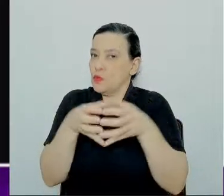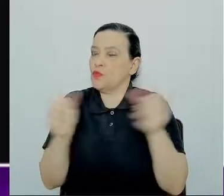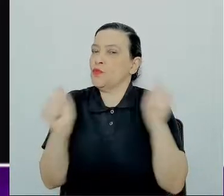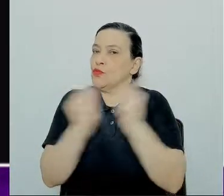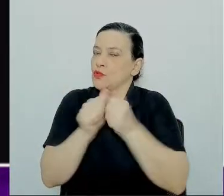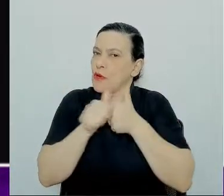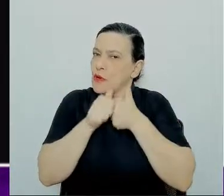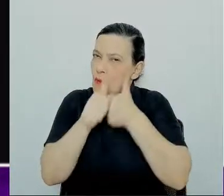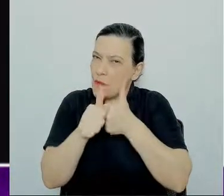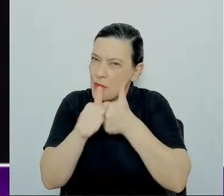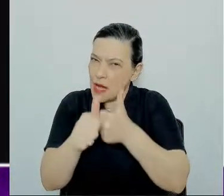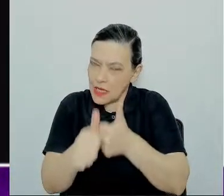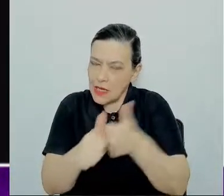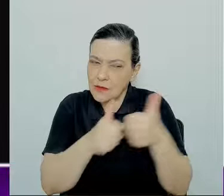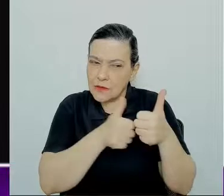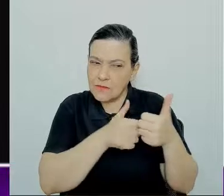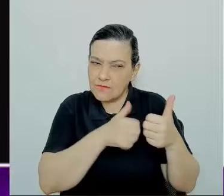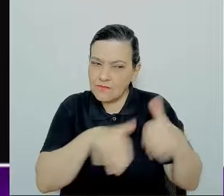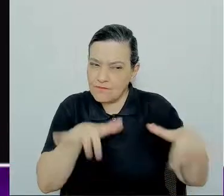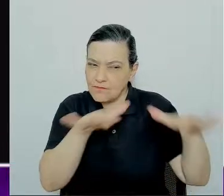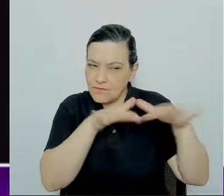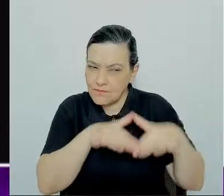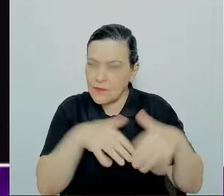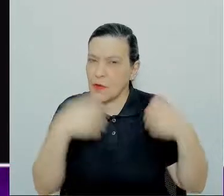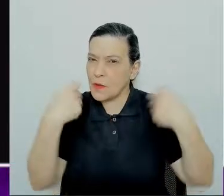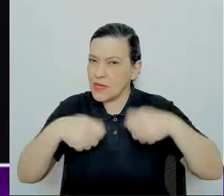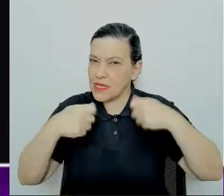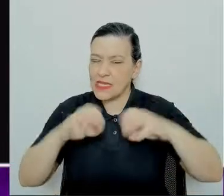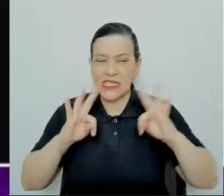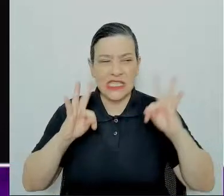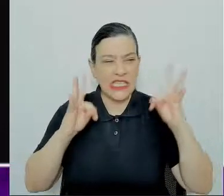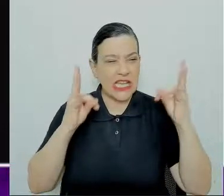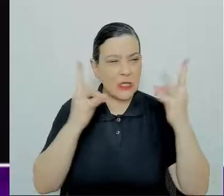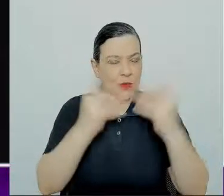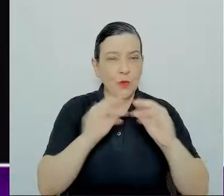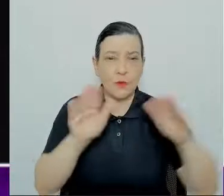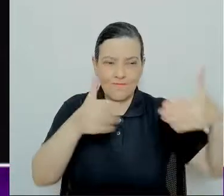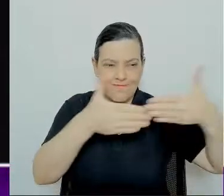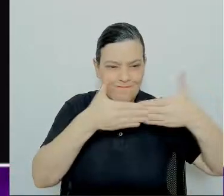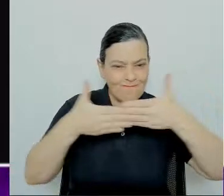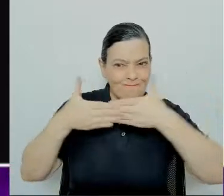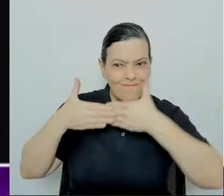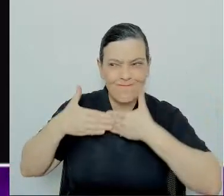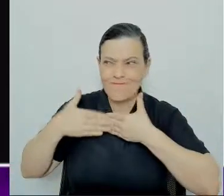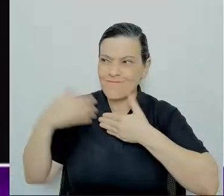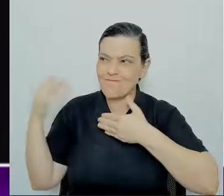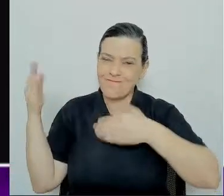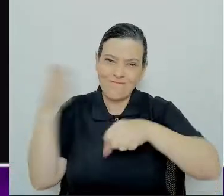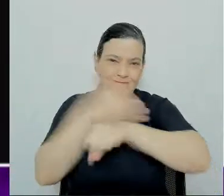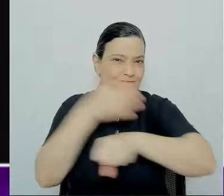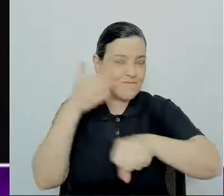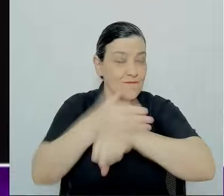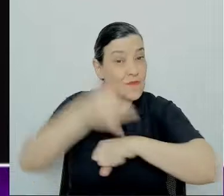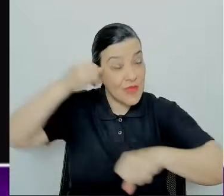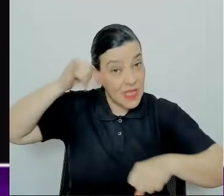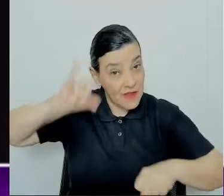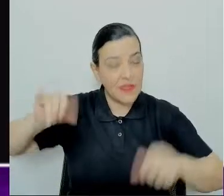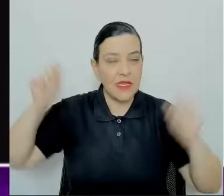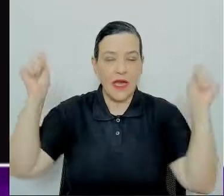para garantir que o nosso ambiente vai ser blindado contra atacantes e assim a gente possa alcançar um nível maior de